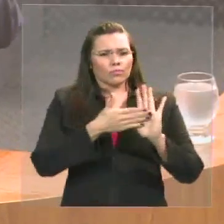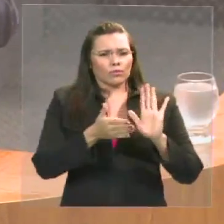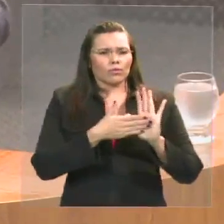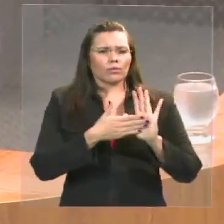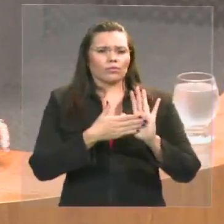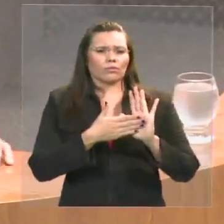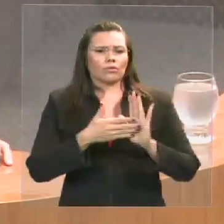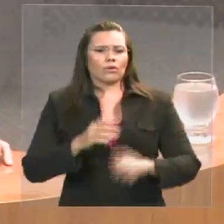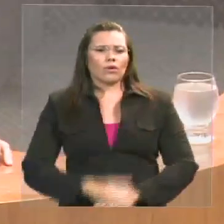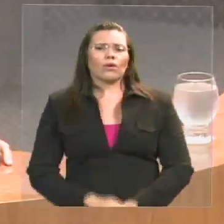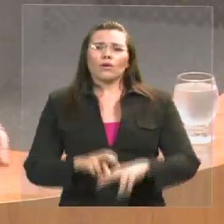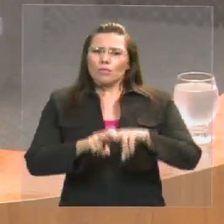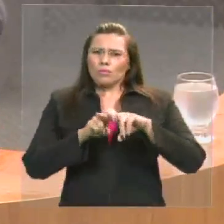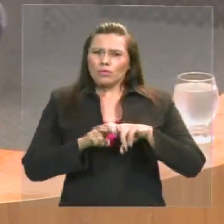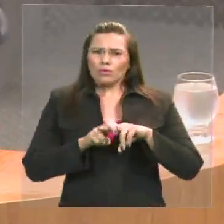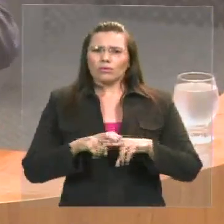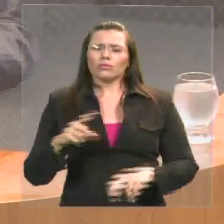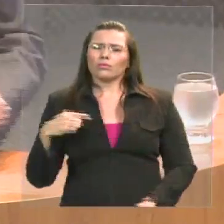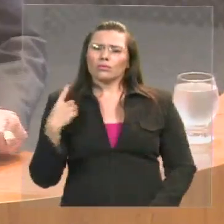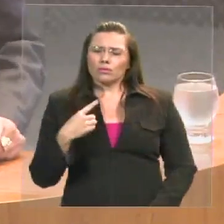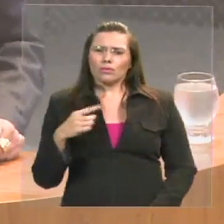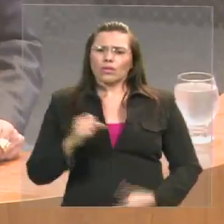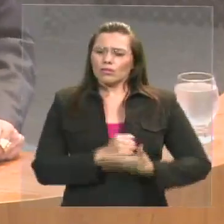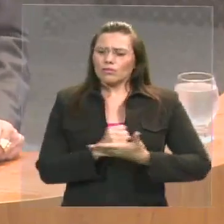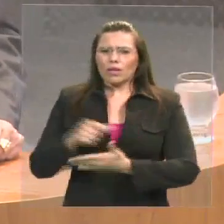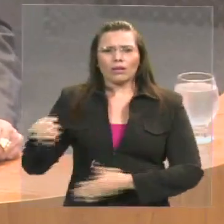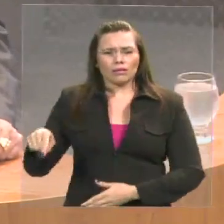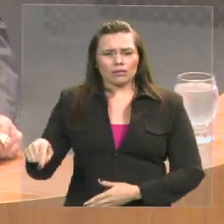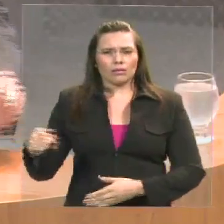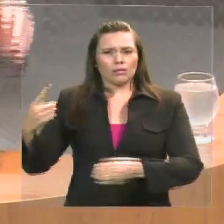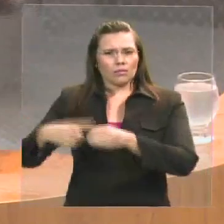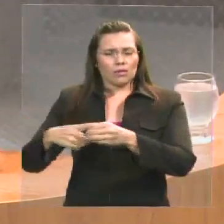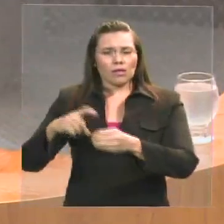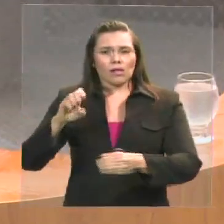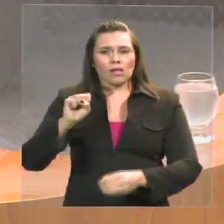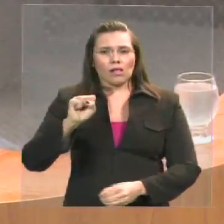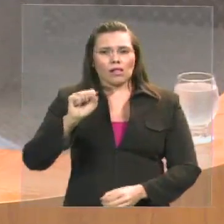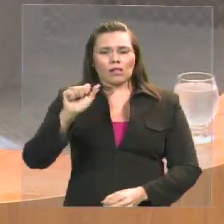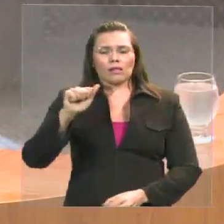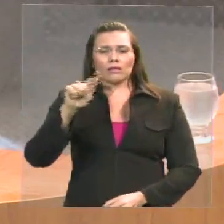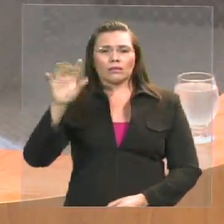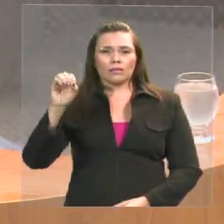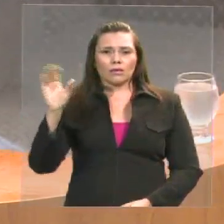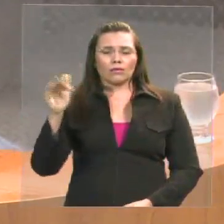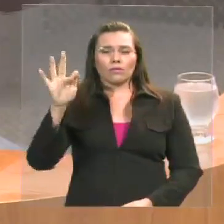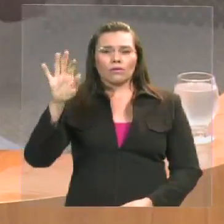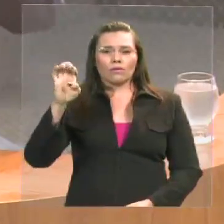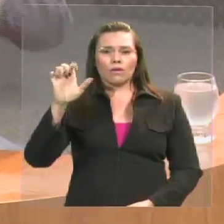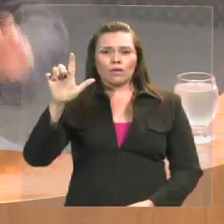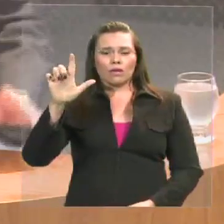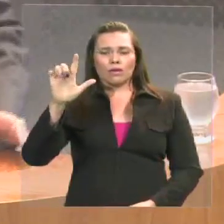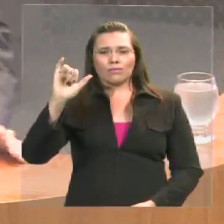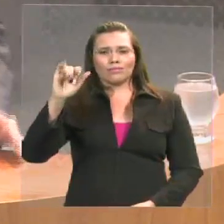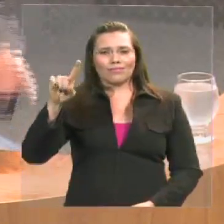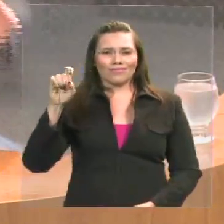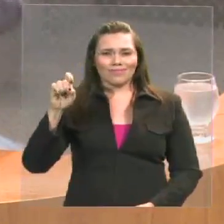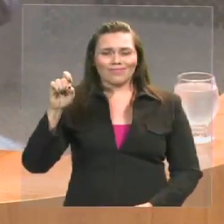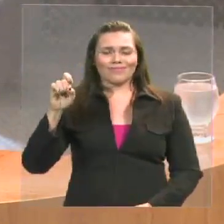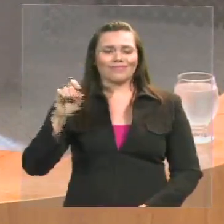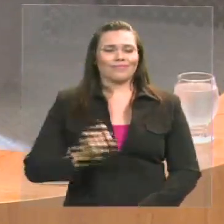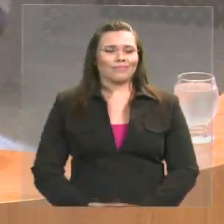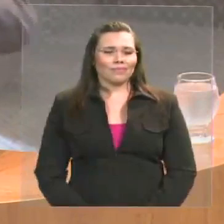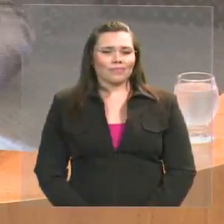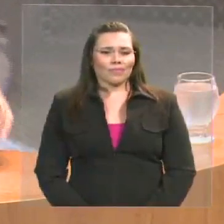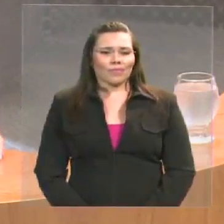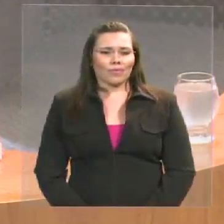uma dívida com aqueles que moram em São Félix de Balsas. Eu acredito que todos aqueles que passaram